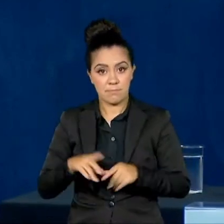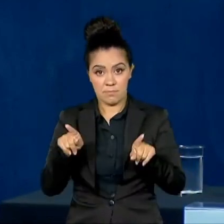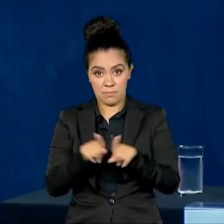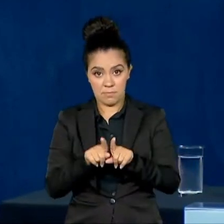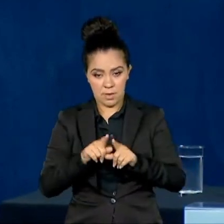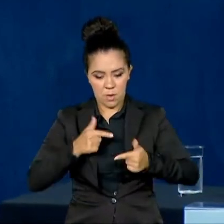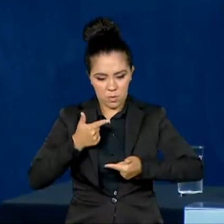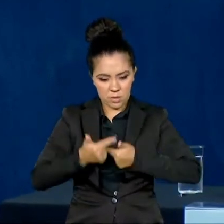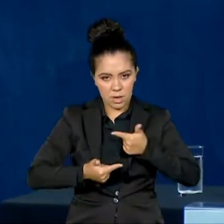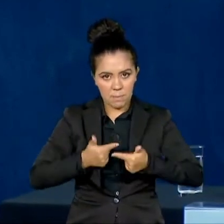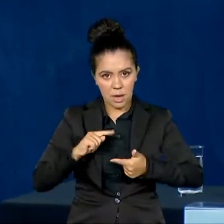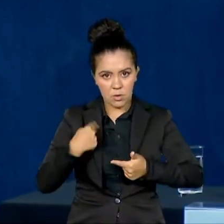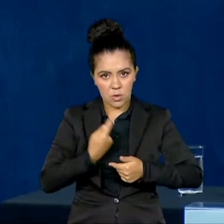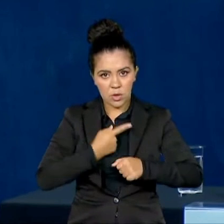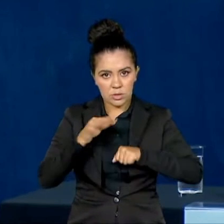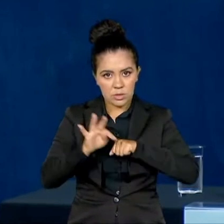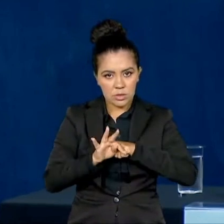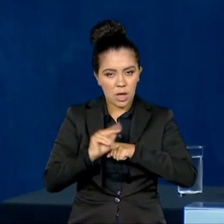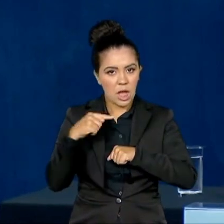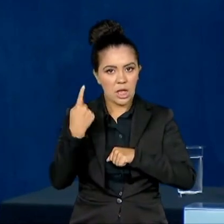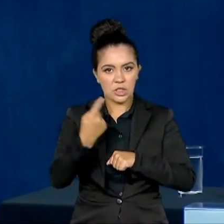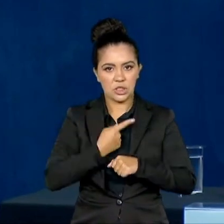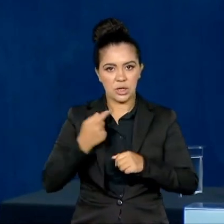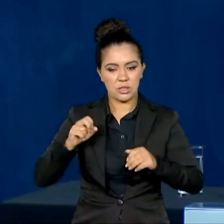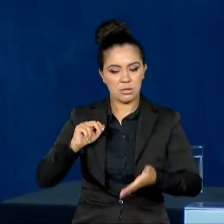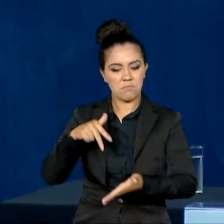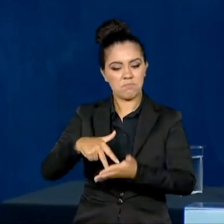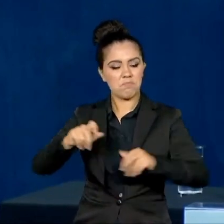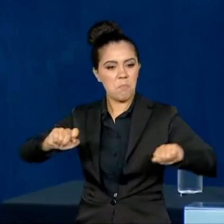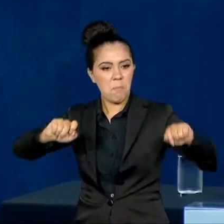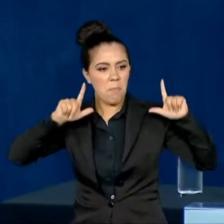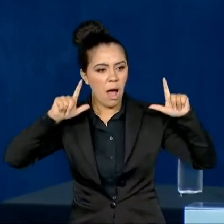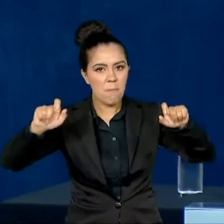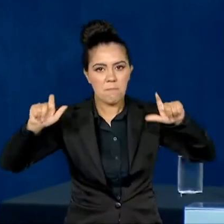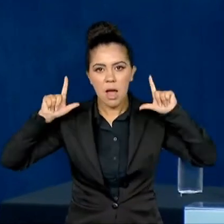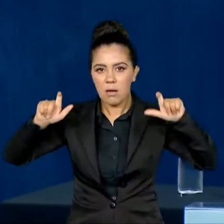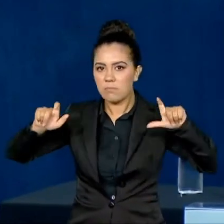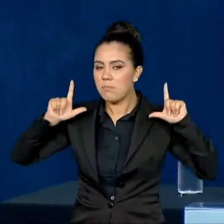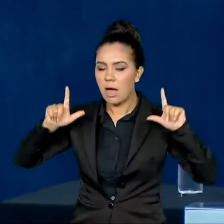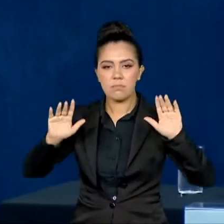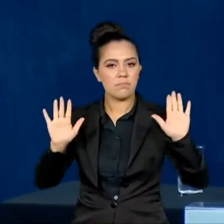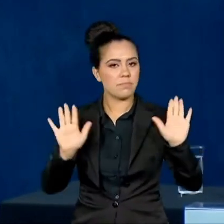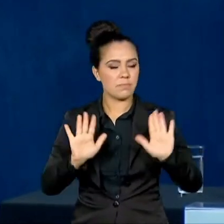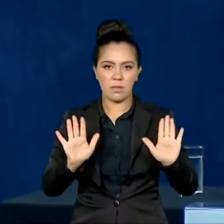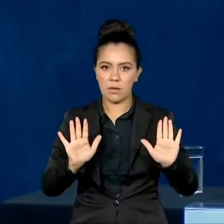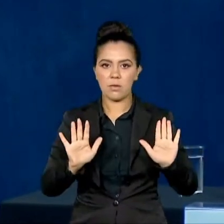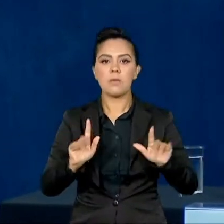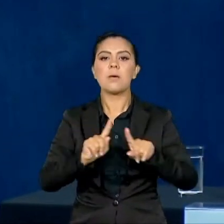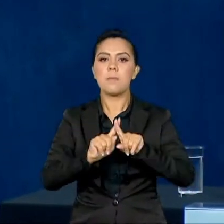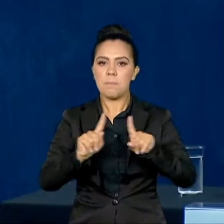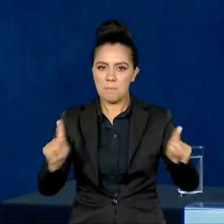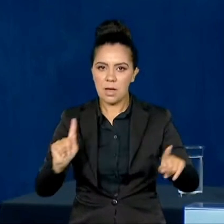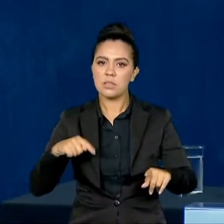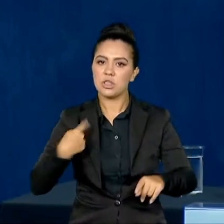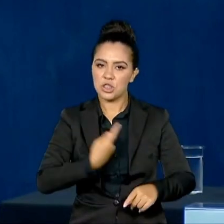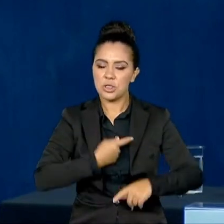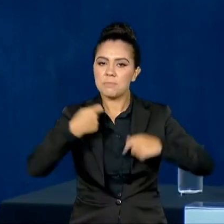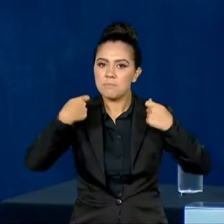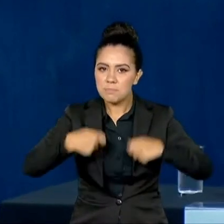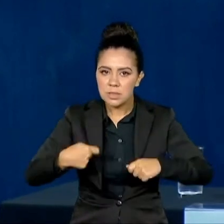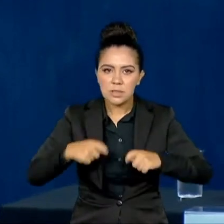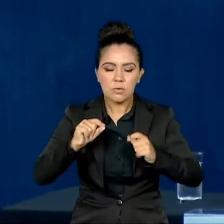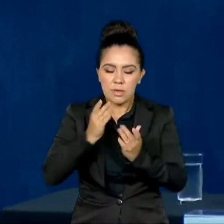técnico, não buscamos palco nem holofote, mas, com destemor, havemos de ser fiéis